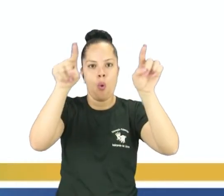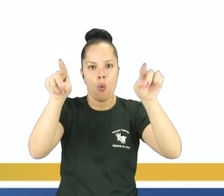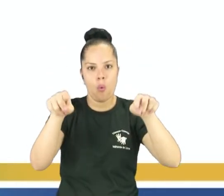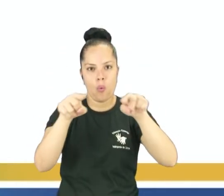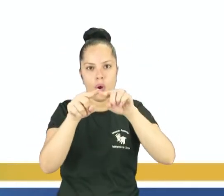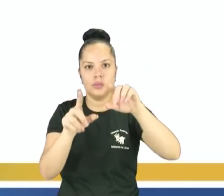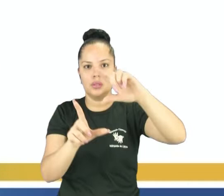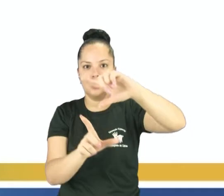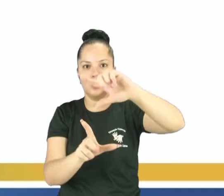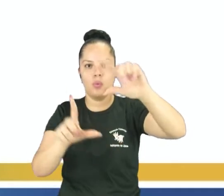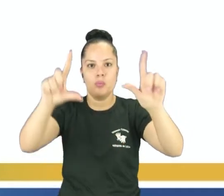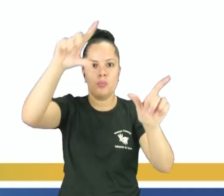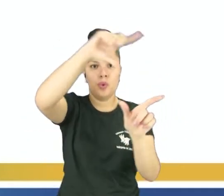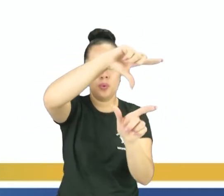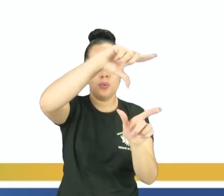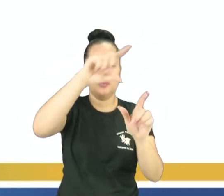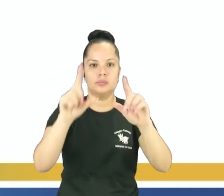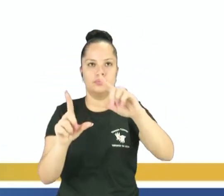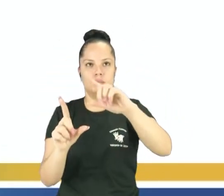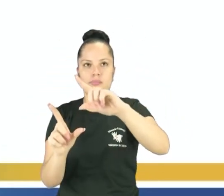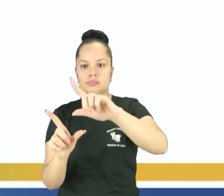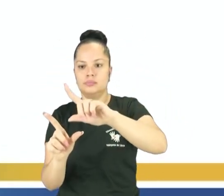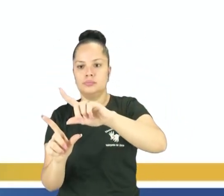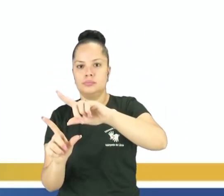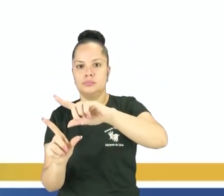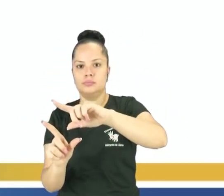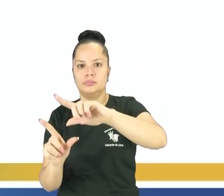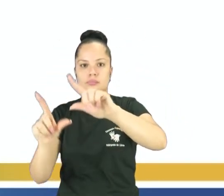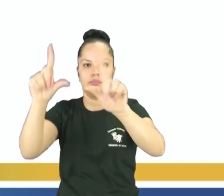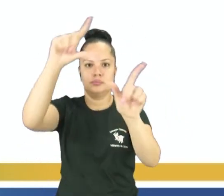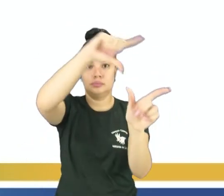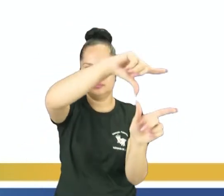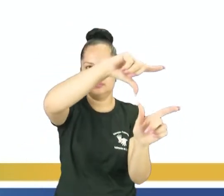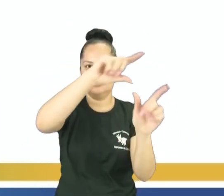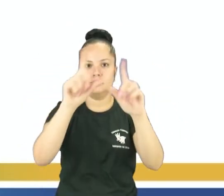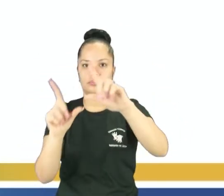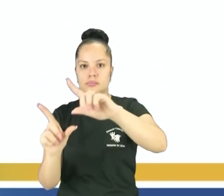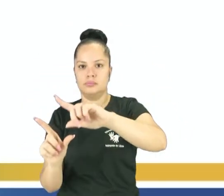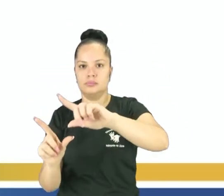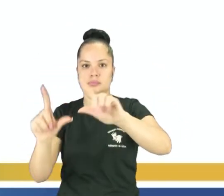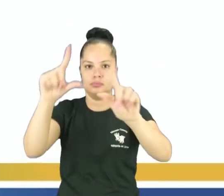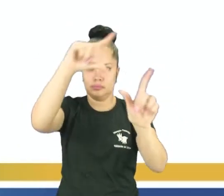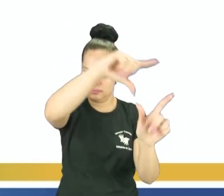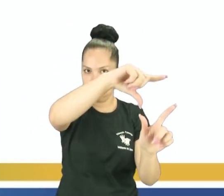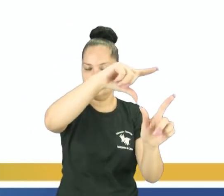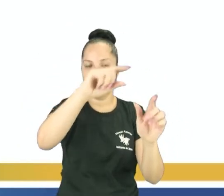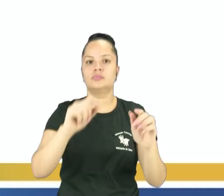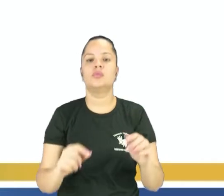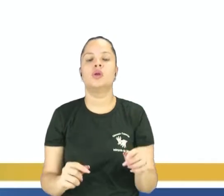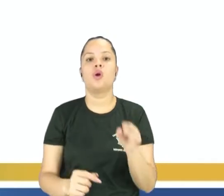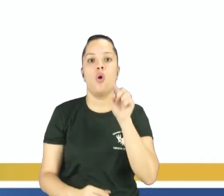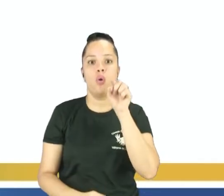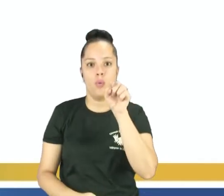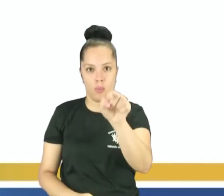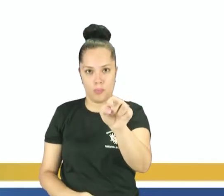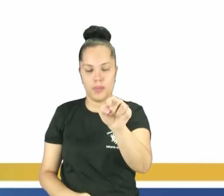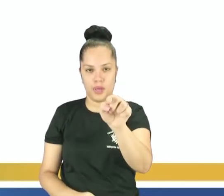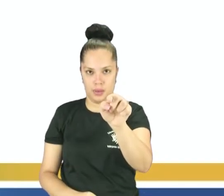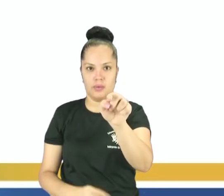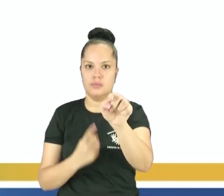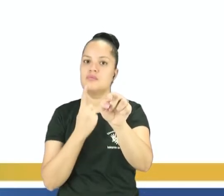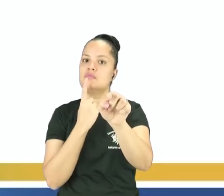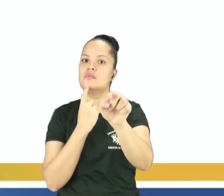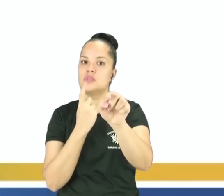rotaciona, certo? Em torno do pontinho vermelho e obtém um segundo quadradinho. Então, na simetria de rotação, o centro de rotação, o pontinho vermelho,